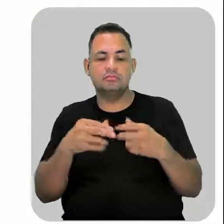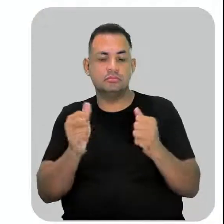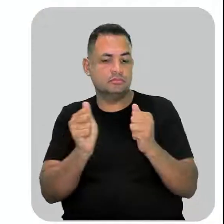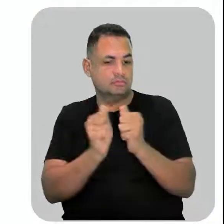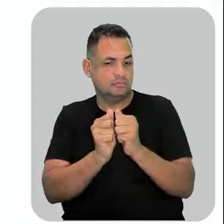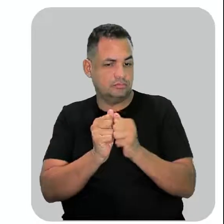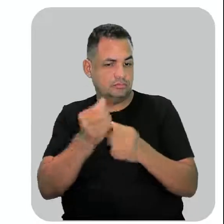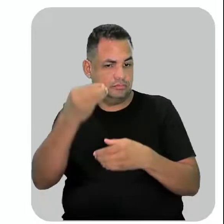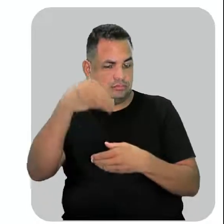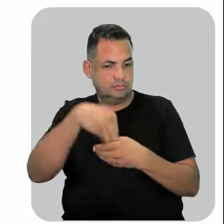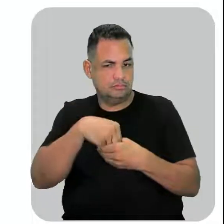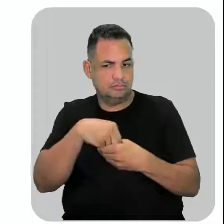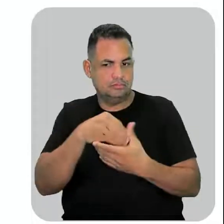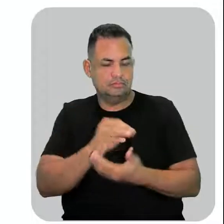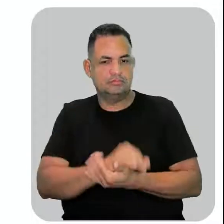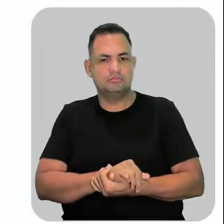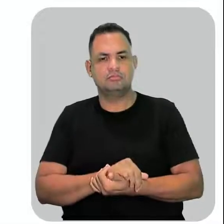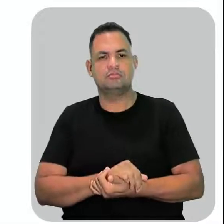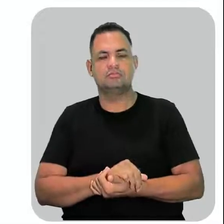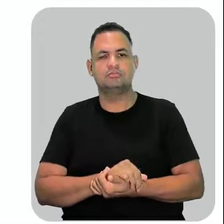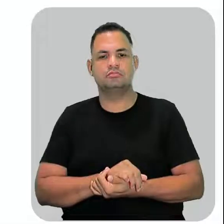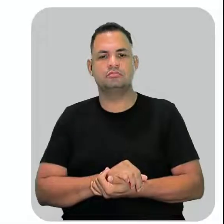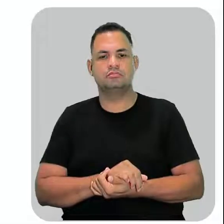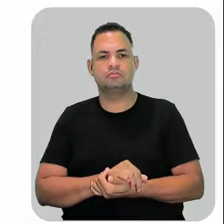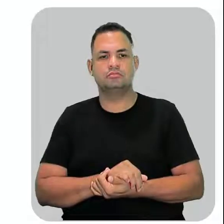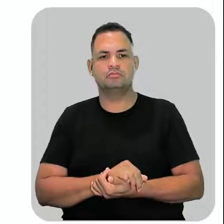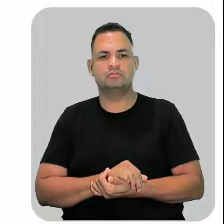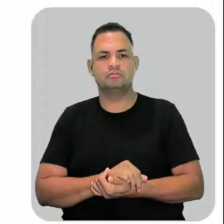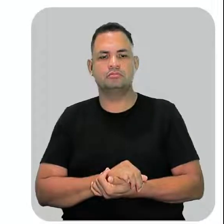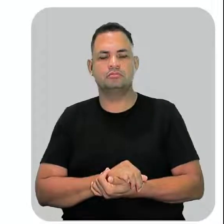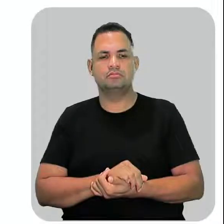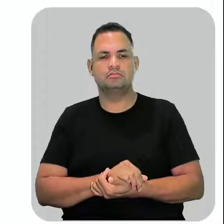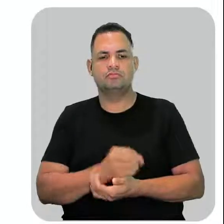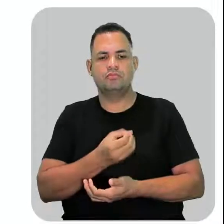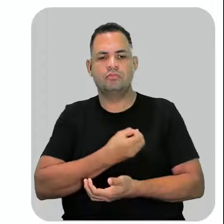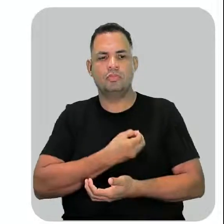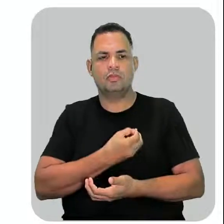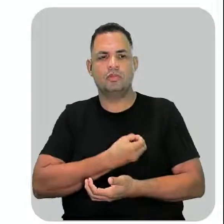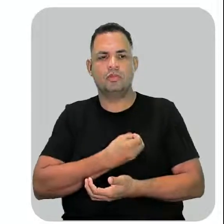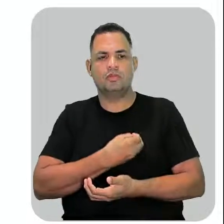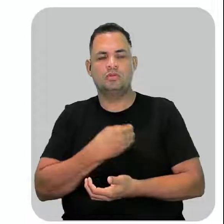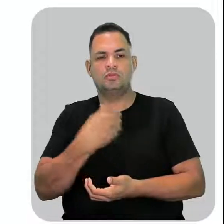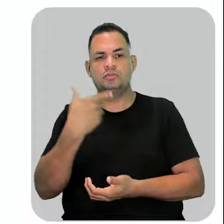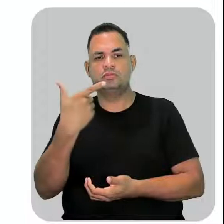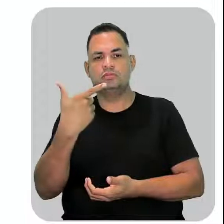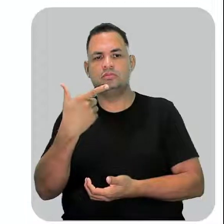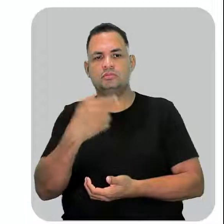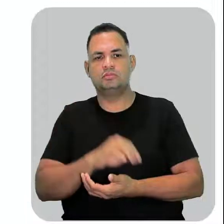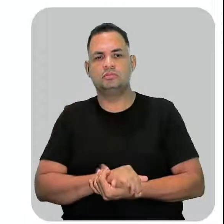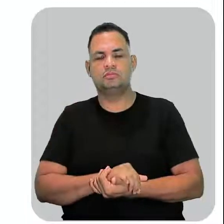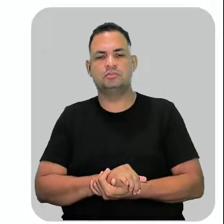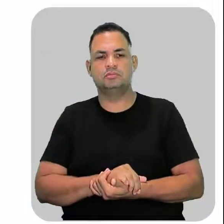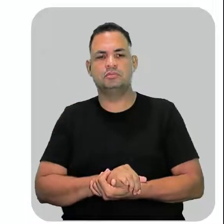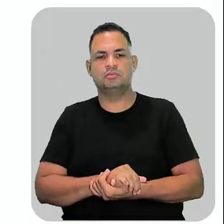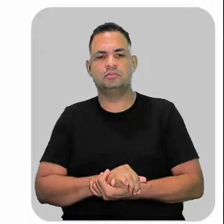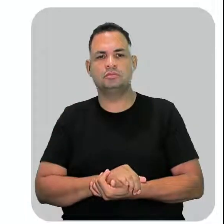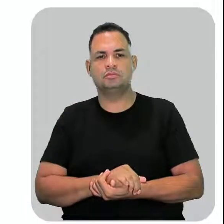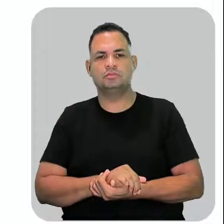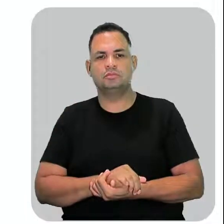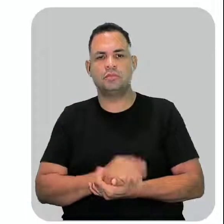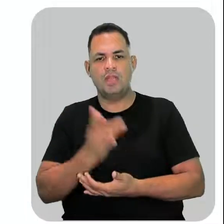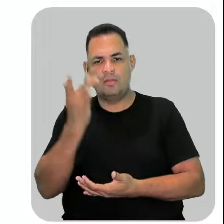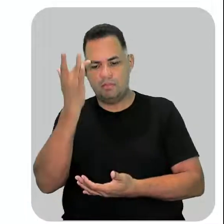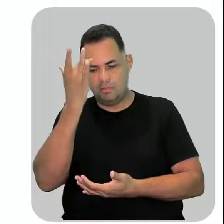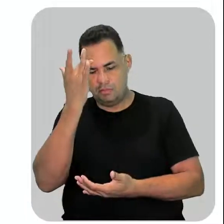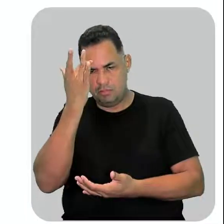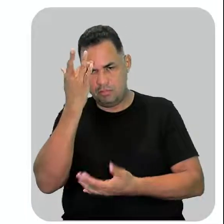conjugadas aí dentro. Tranquilo? Então, vamos na questão de número 2. Ela diz o seguinte: